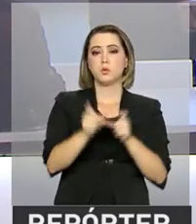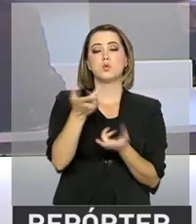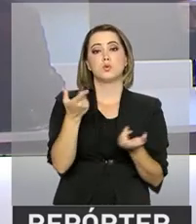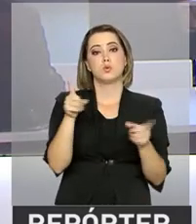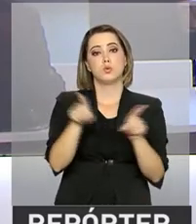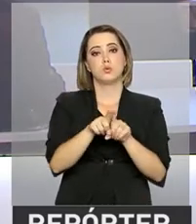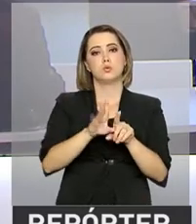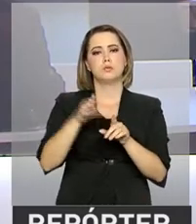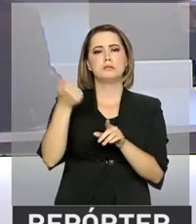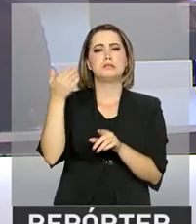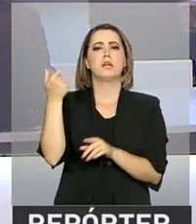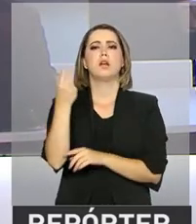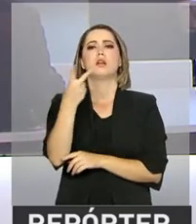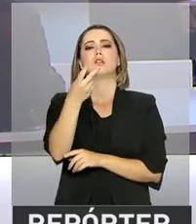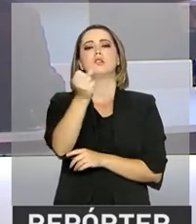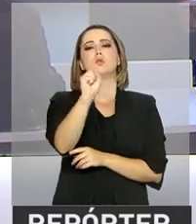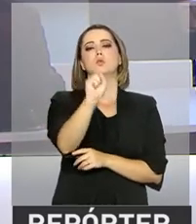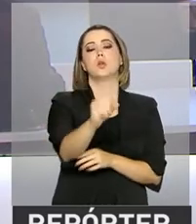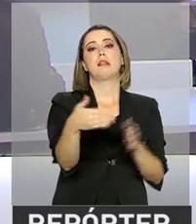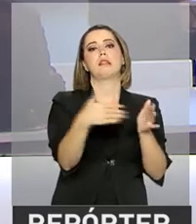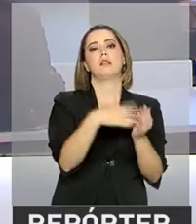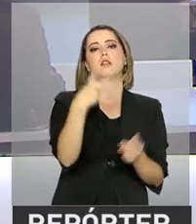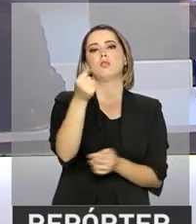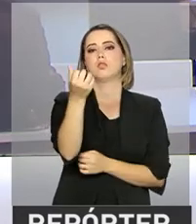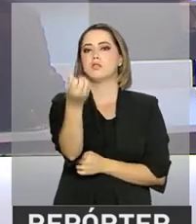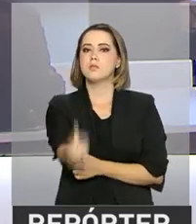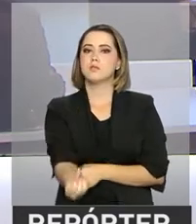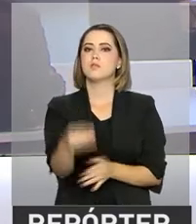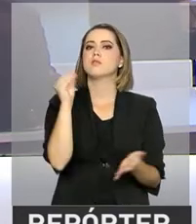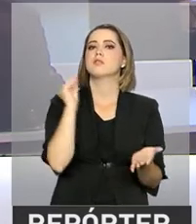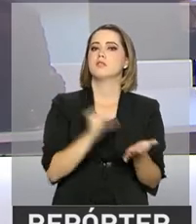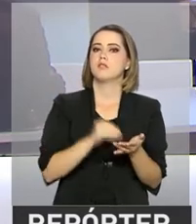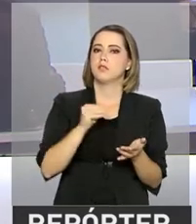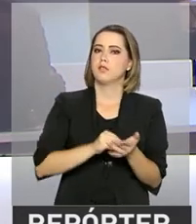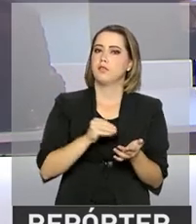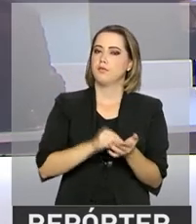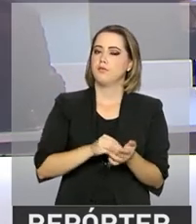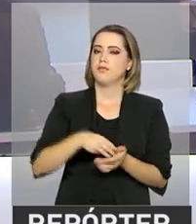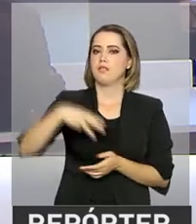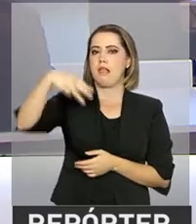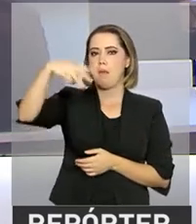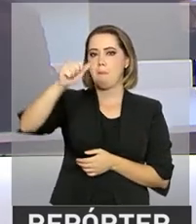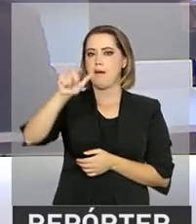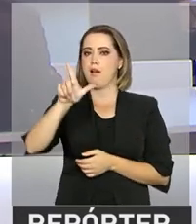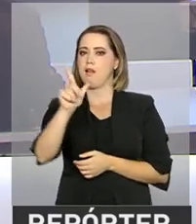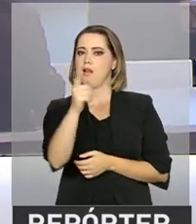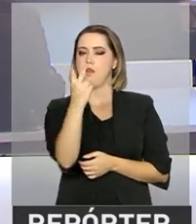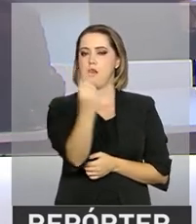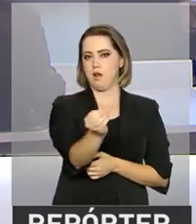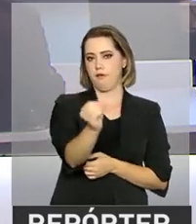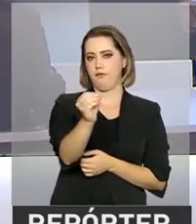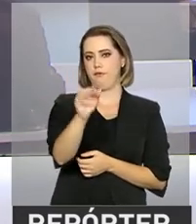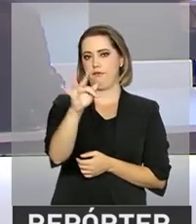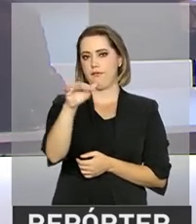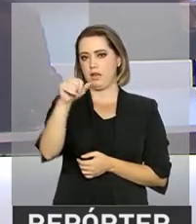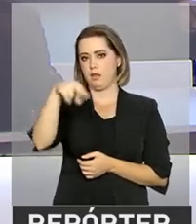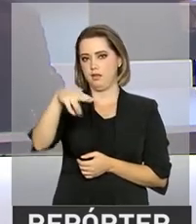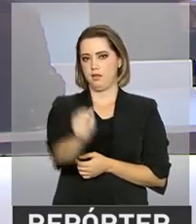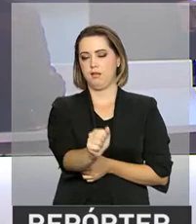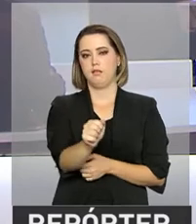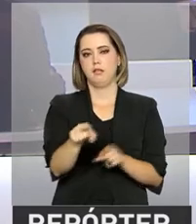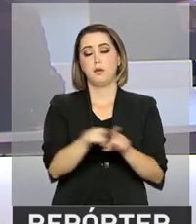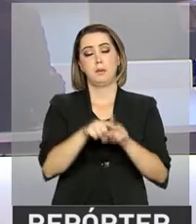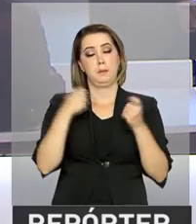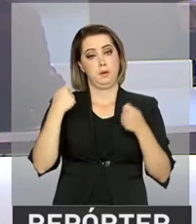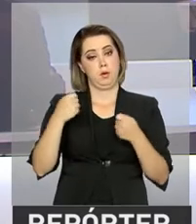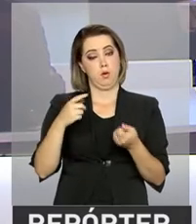aos exercícios de 2008 a 2016, que deixaram a malha fina. O crédito bancário será no dia 15 de